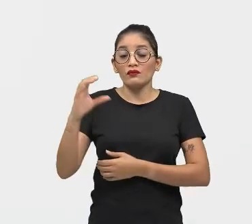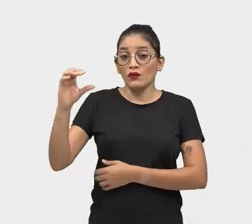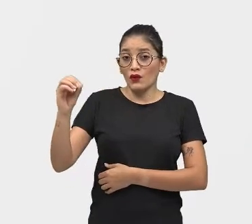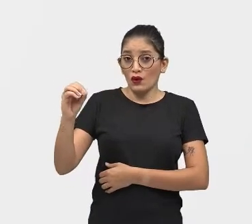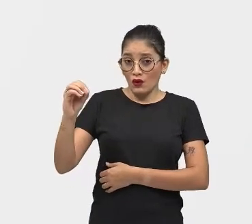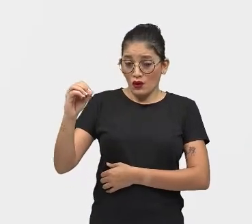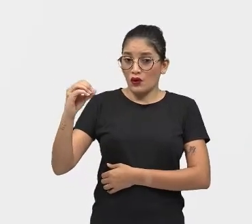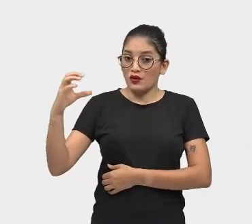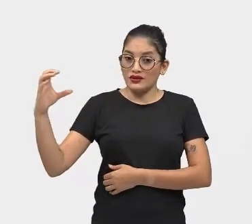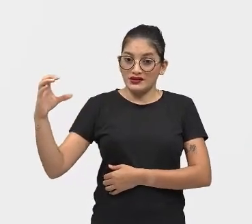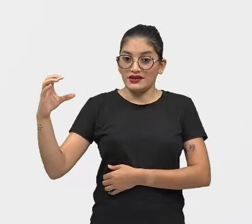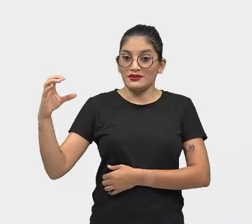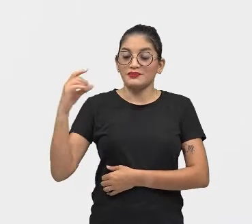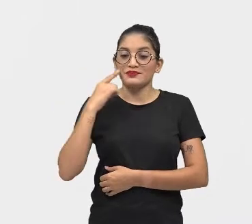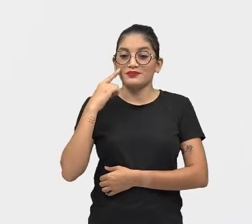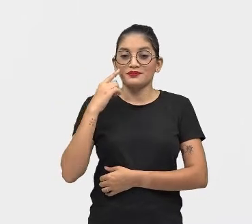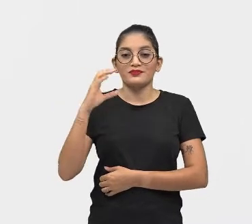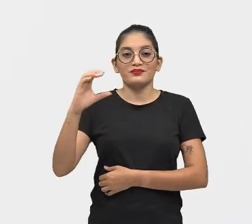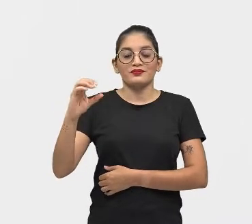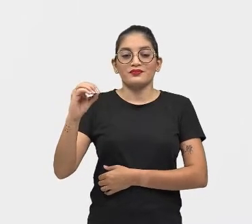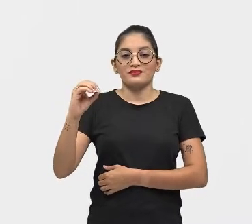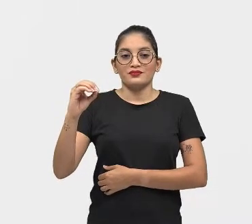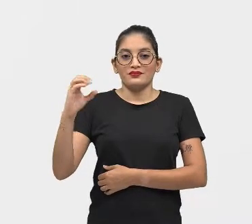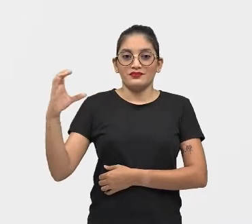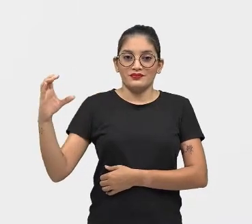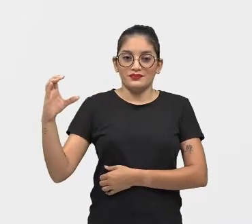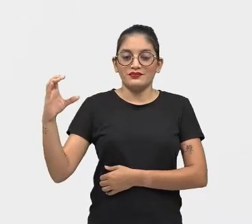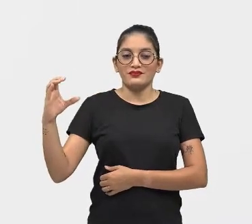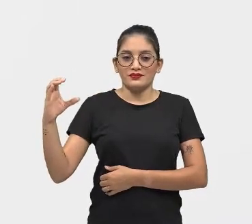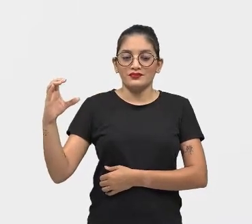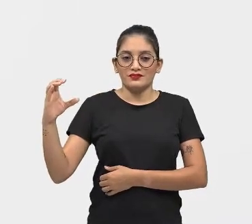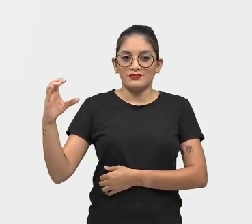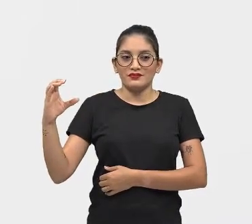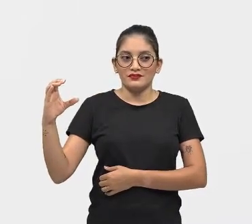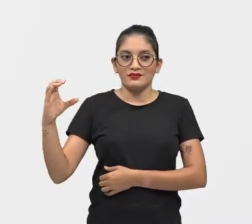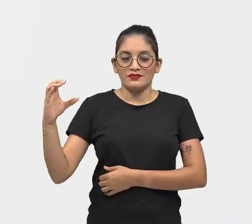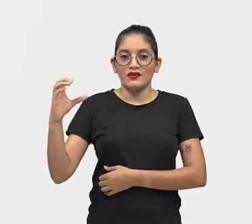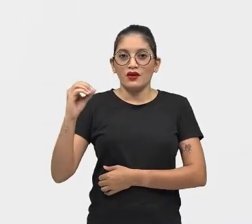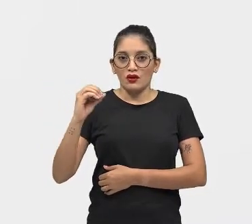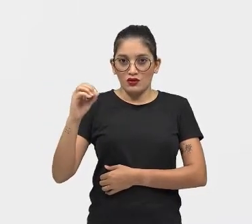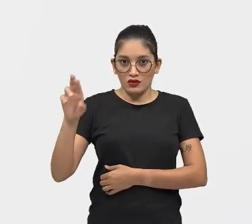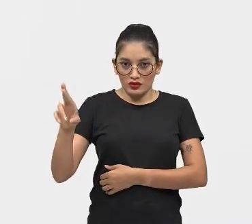por favor, a cartela do Oriente. Lá no Oriente,